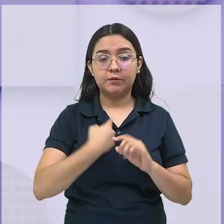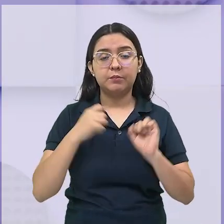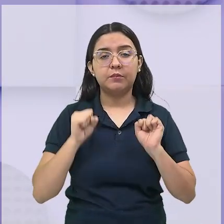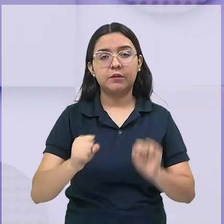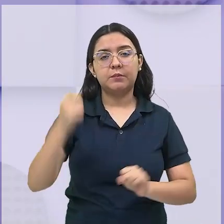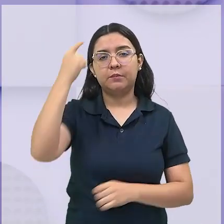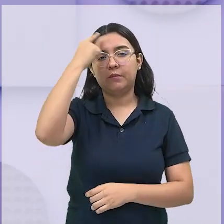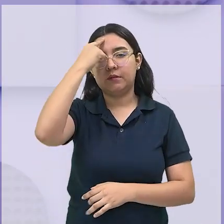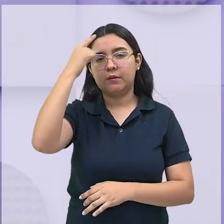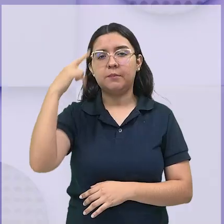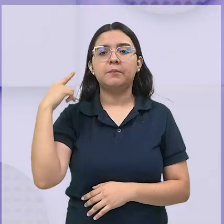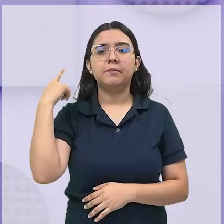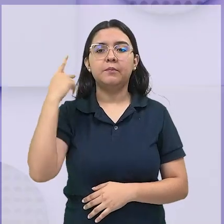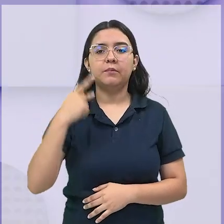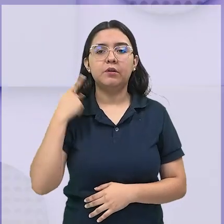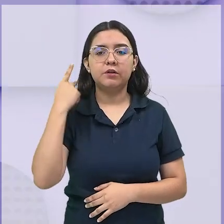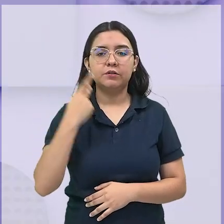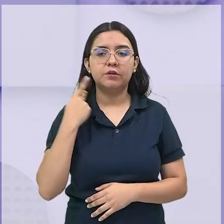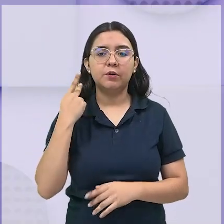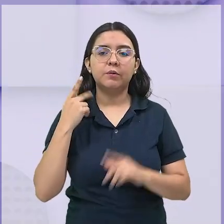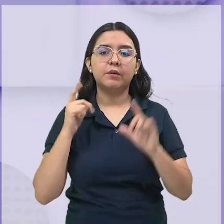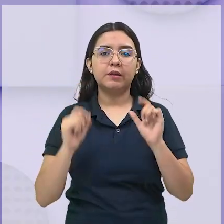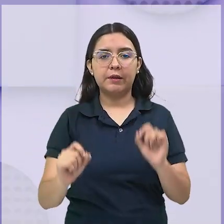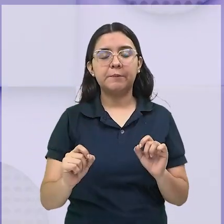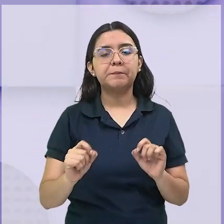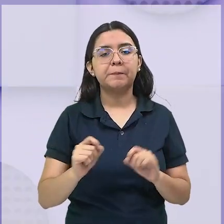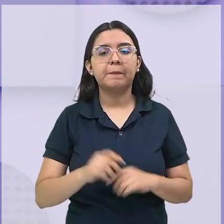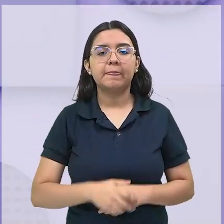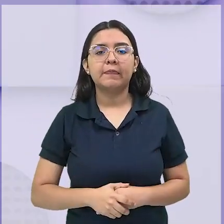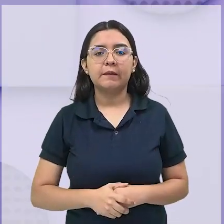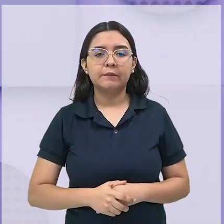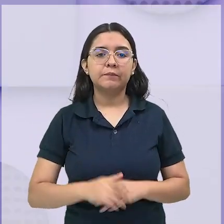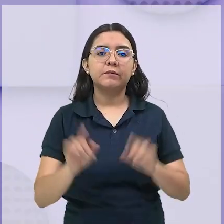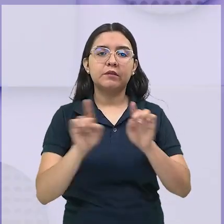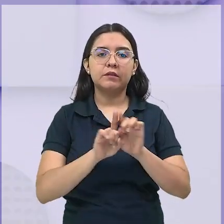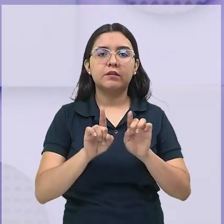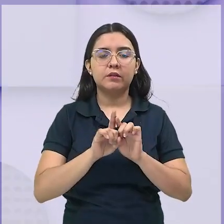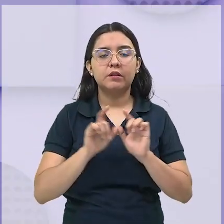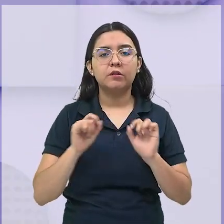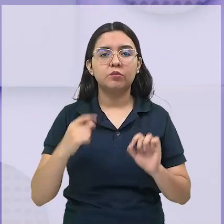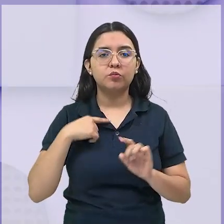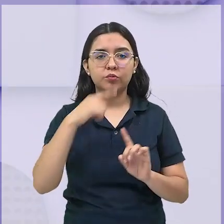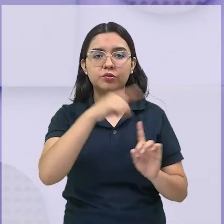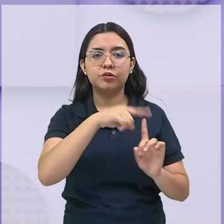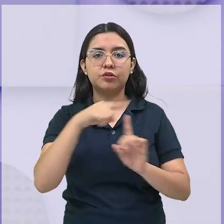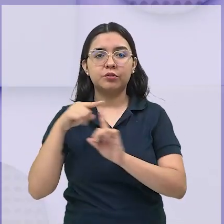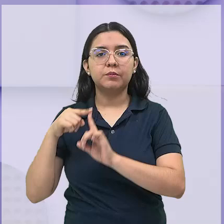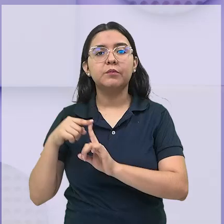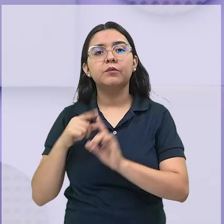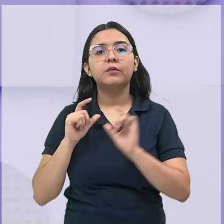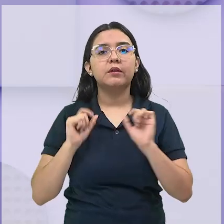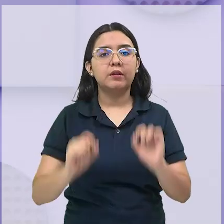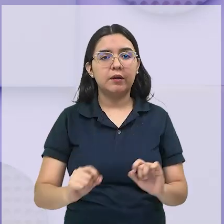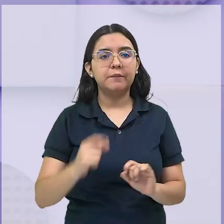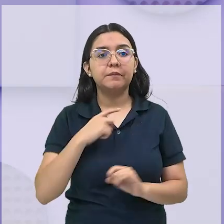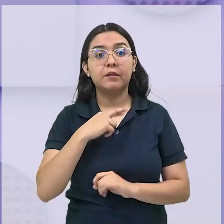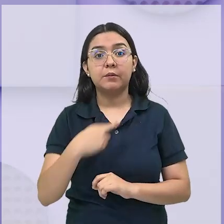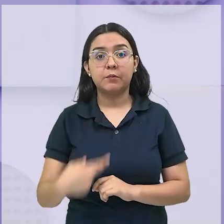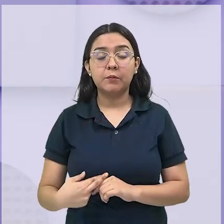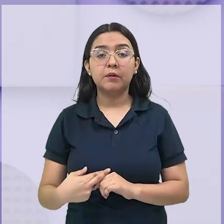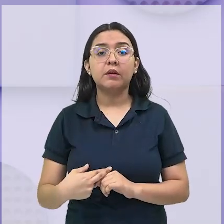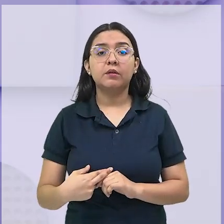pensar em política do jeito mais republicano possível, que é o quê? A